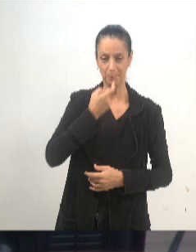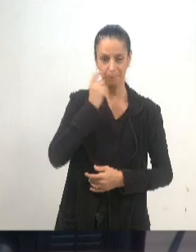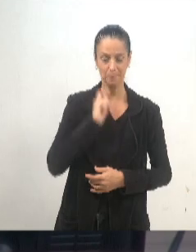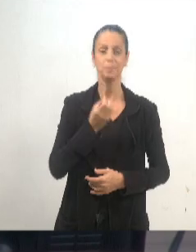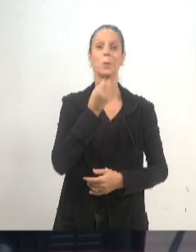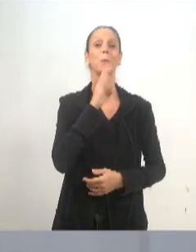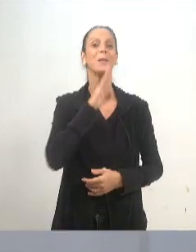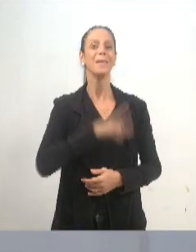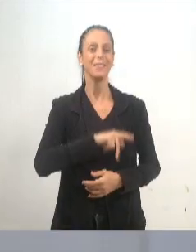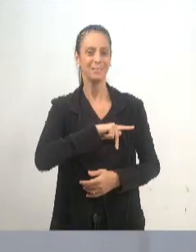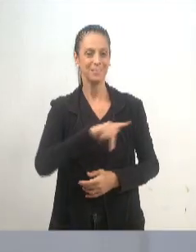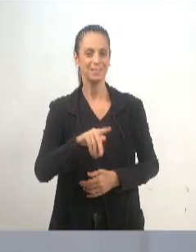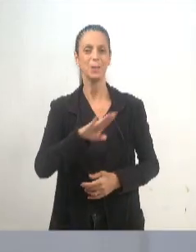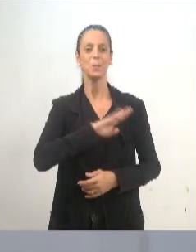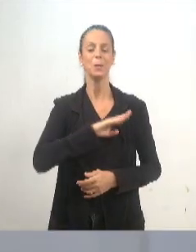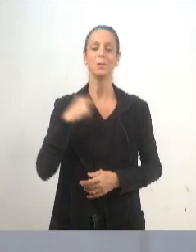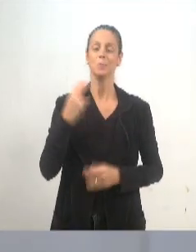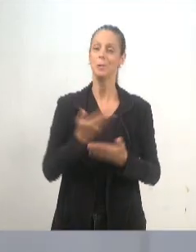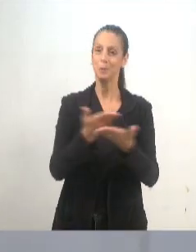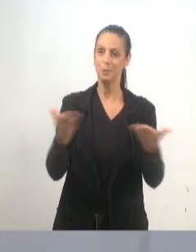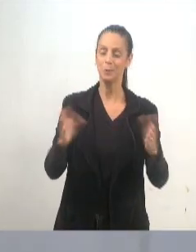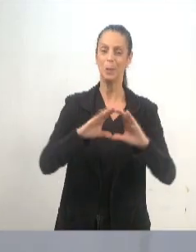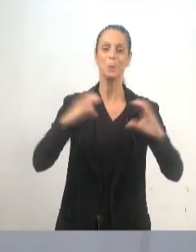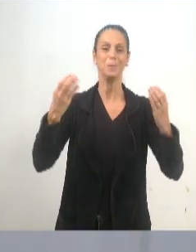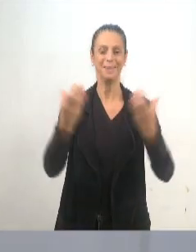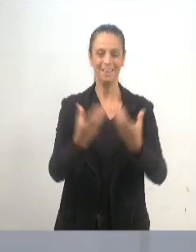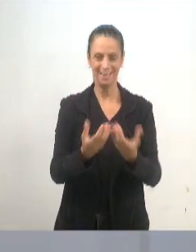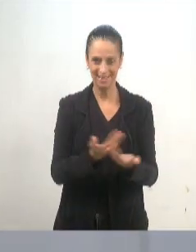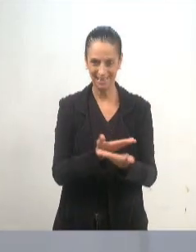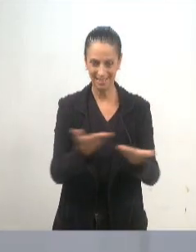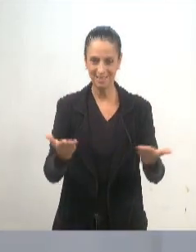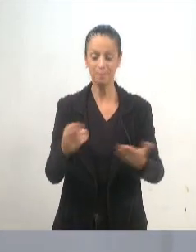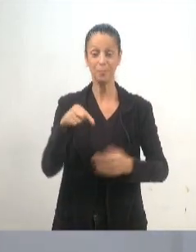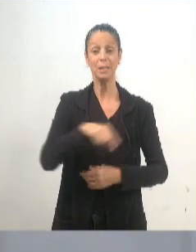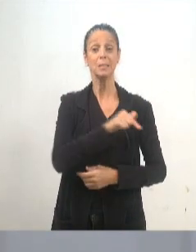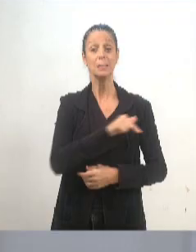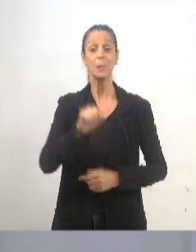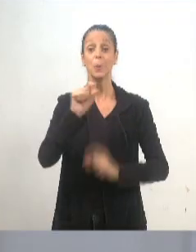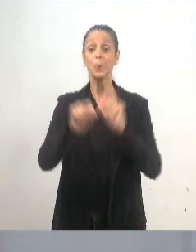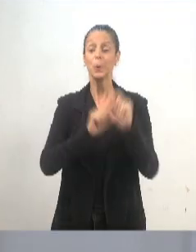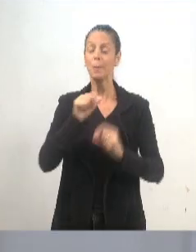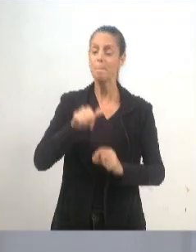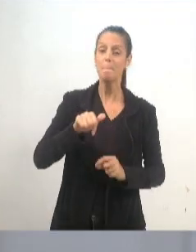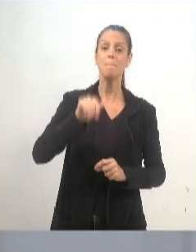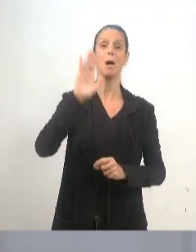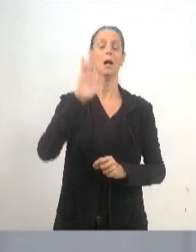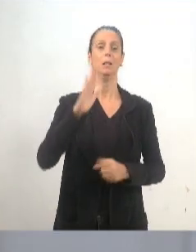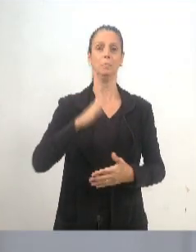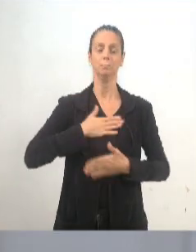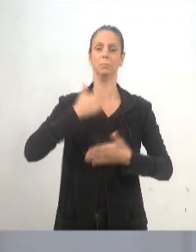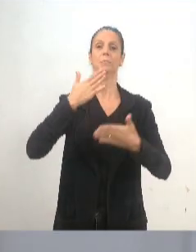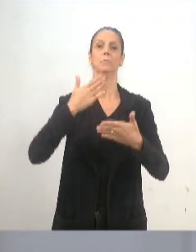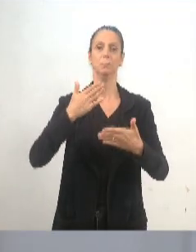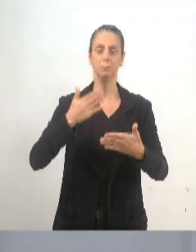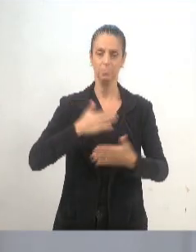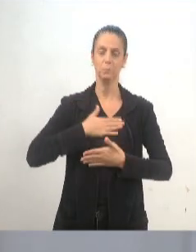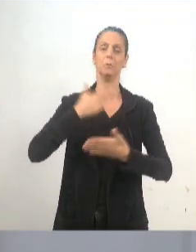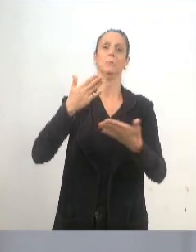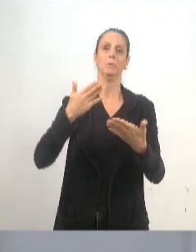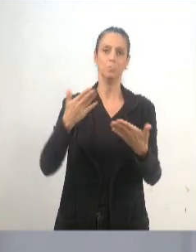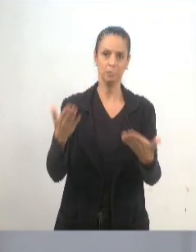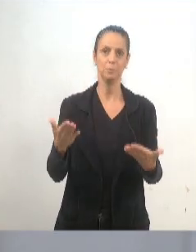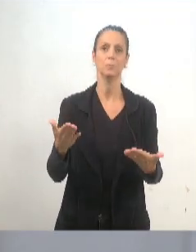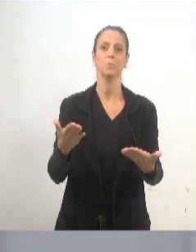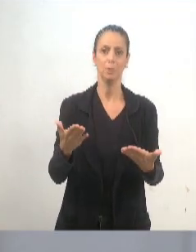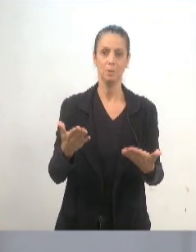Boa tarde, senhor presidente, colegas vereadores e comunidade. Essa semana, o que mais me causou espanto, surpresa, ou melhor, ao longo das